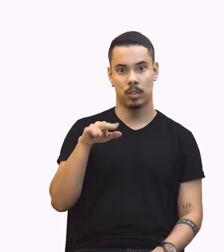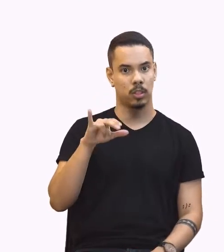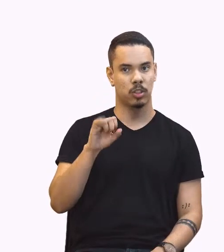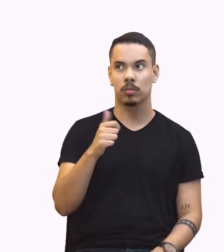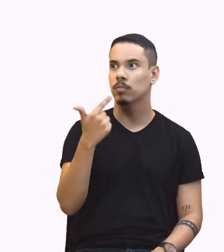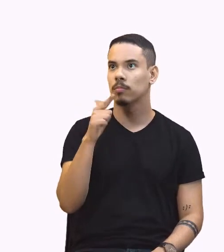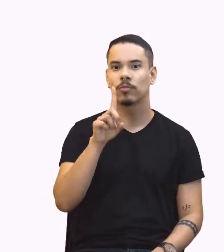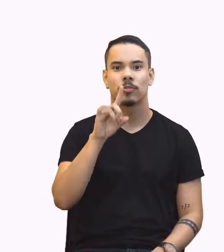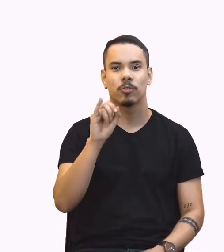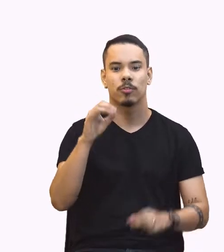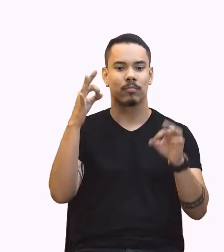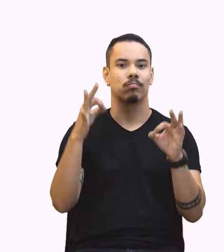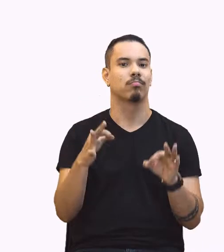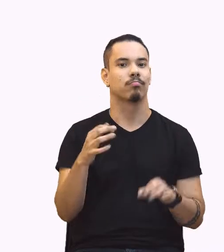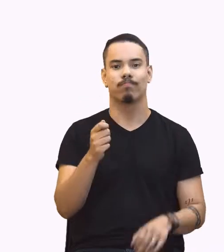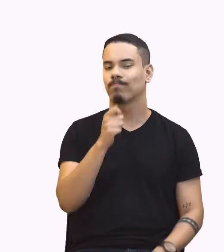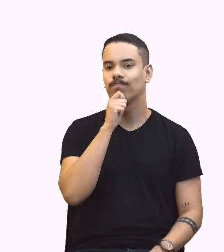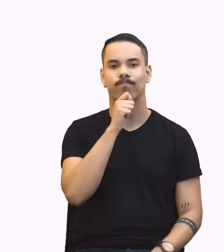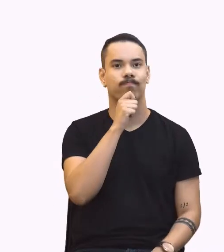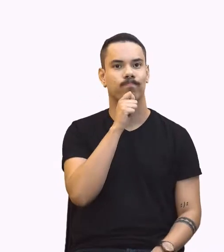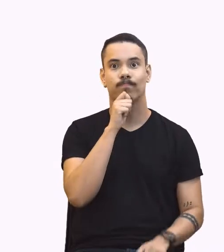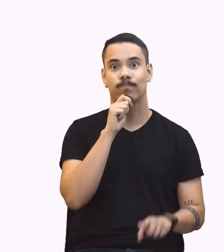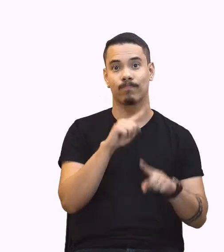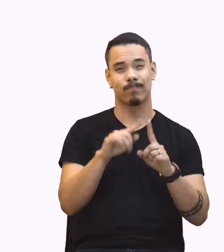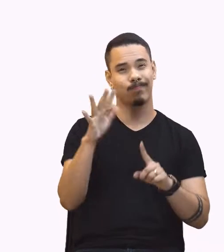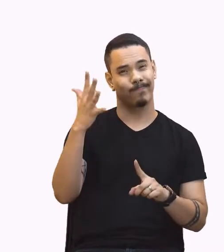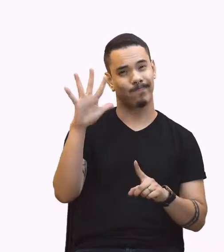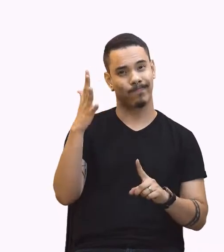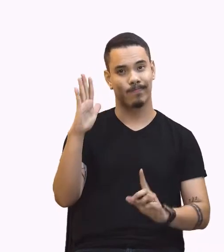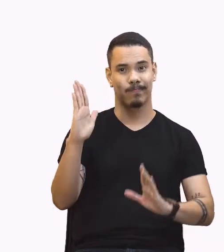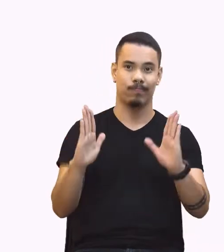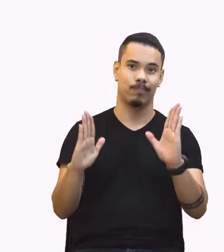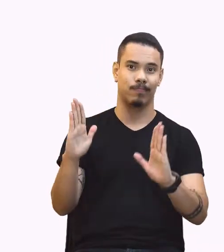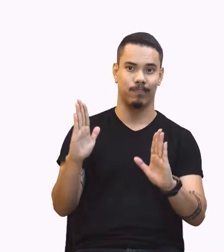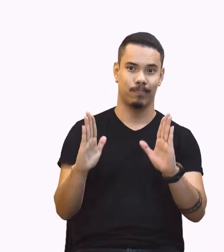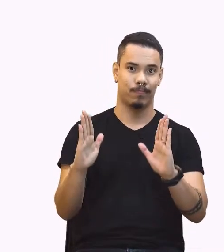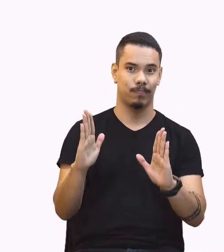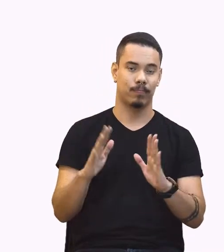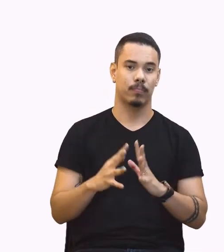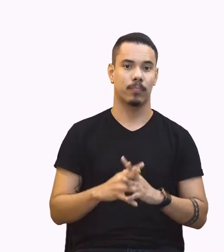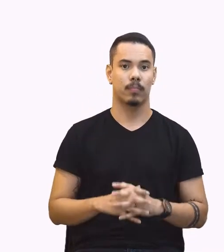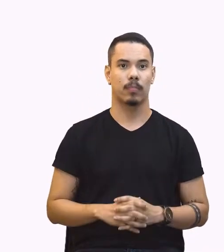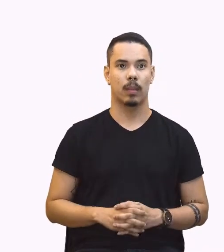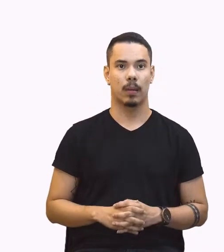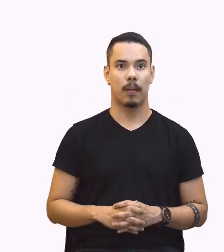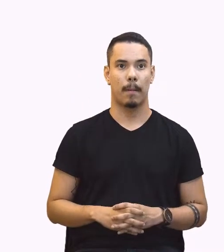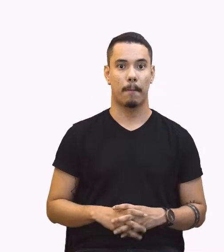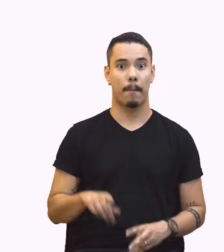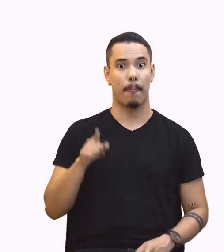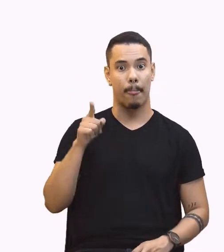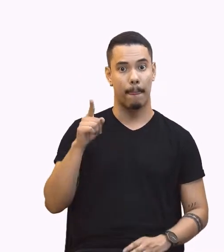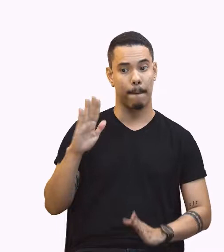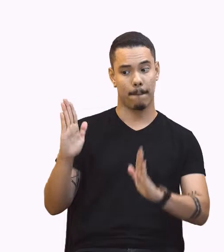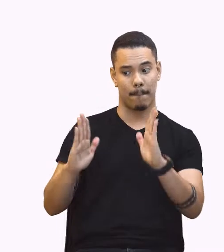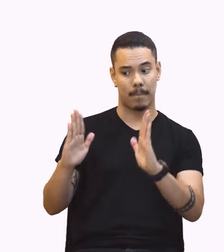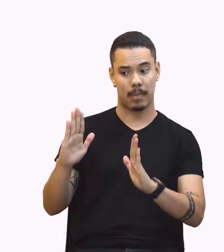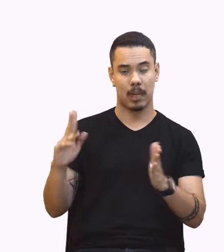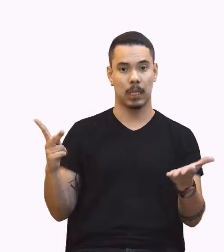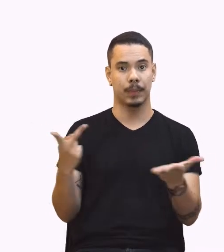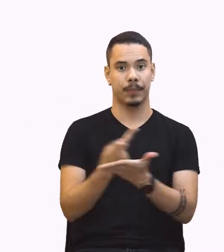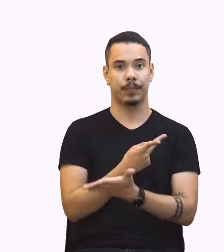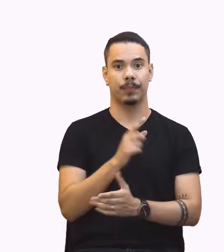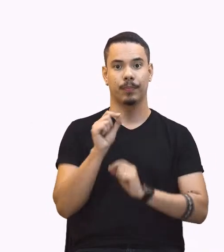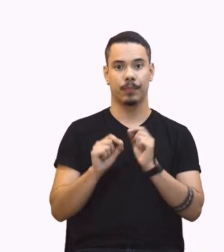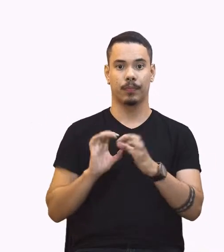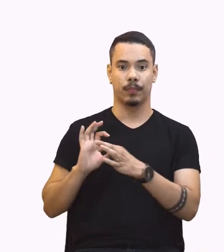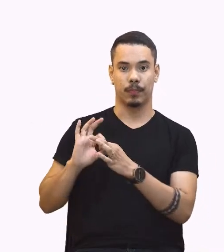exata, é mais ou menos esse período. E olha só, esse período inicia no